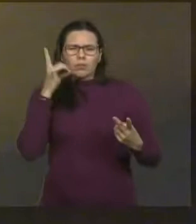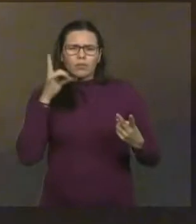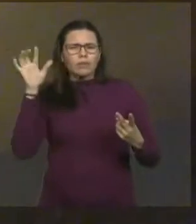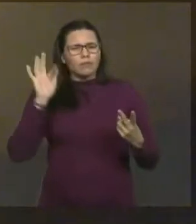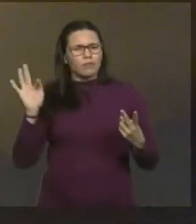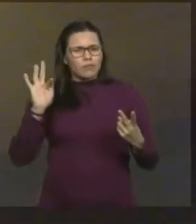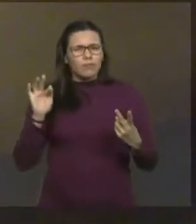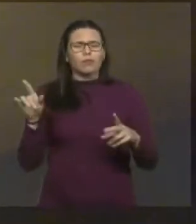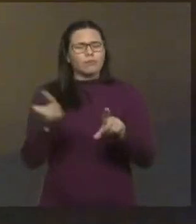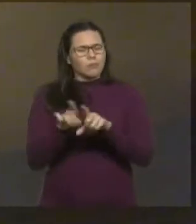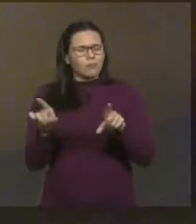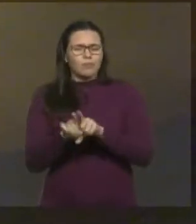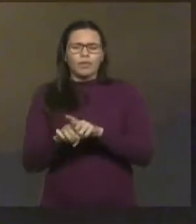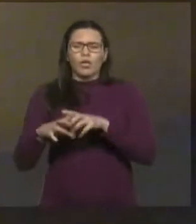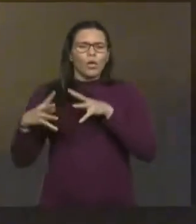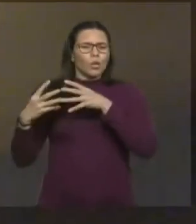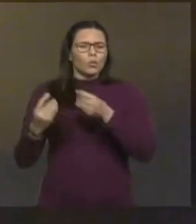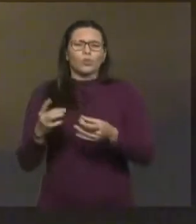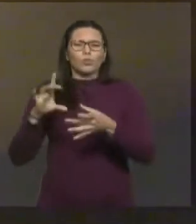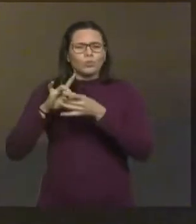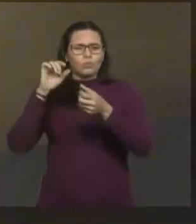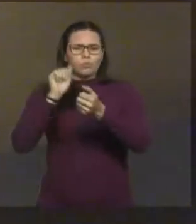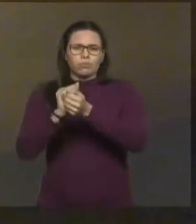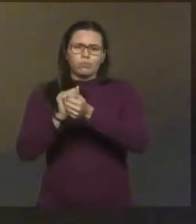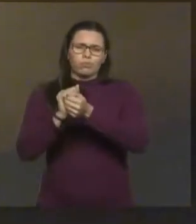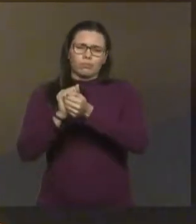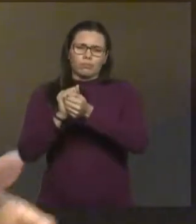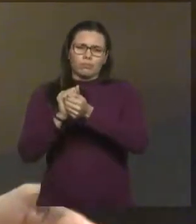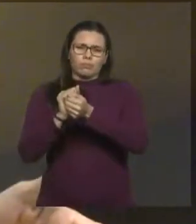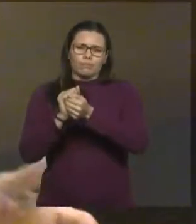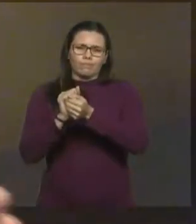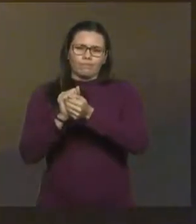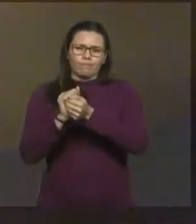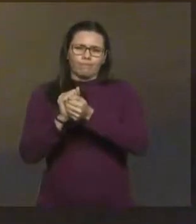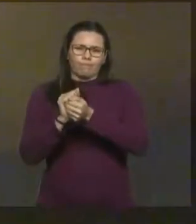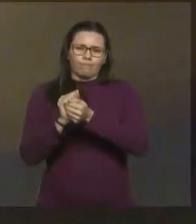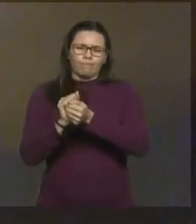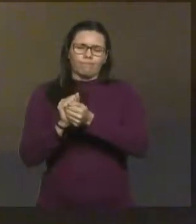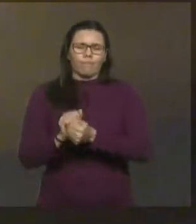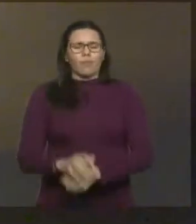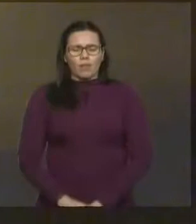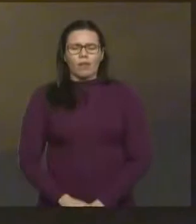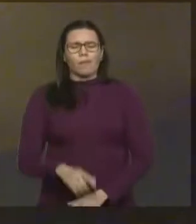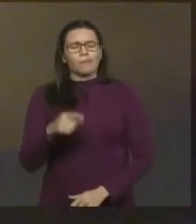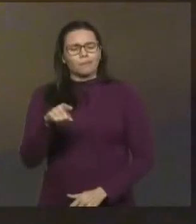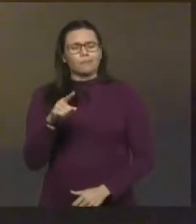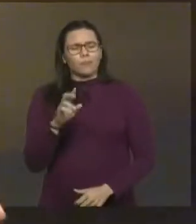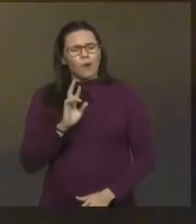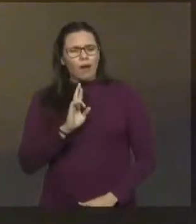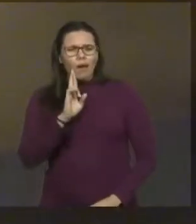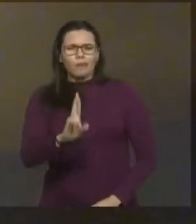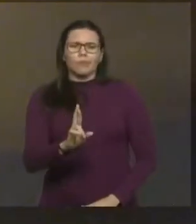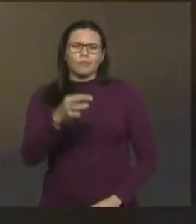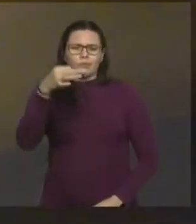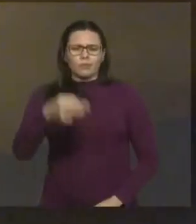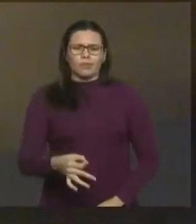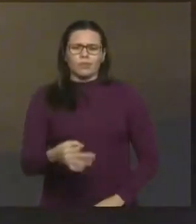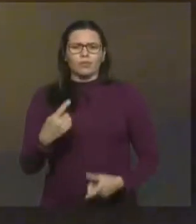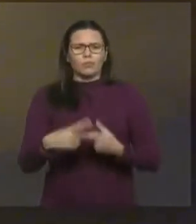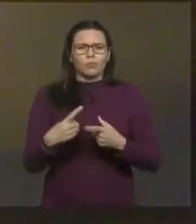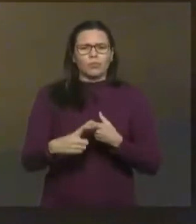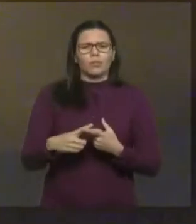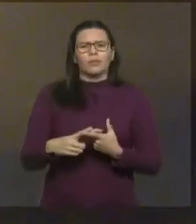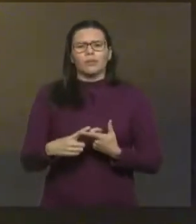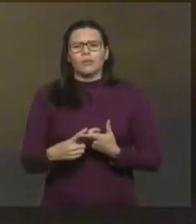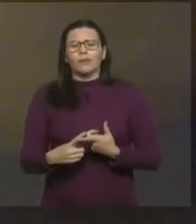estaduais, para que a gente encontre uma solução definitiva. Nós não podemos ficar com esses remendos. Eu acho que nós